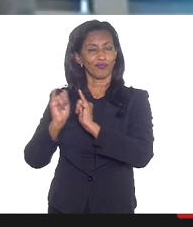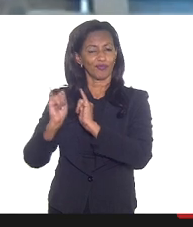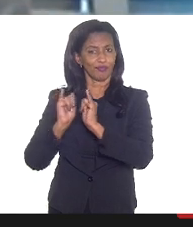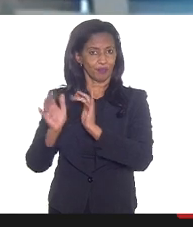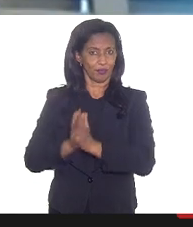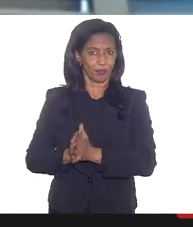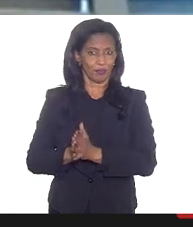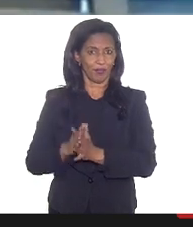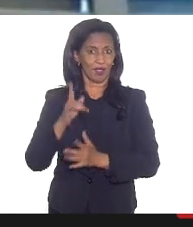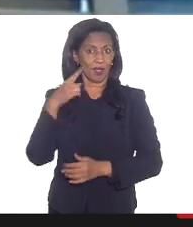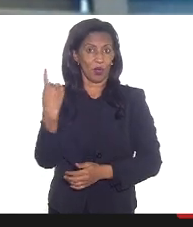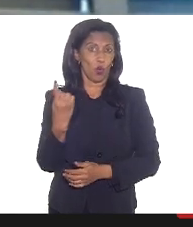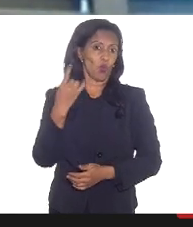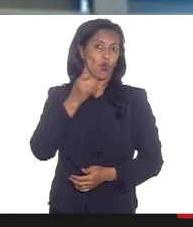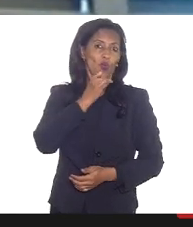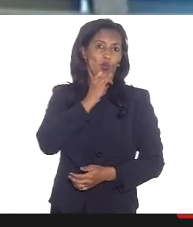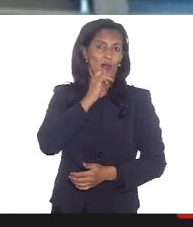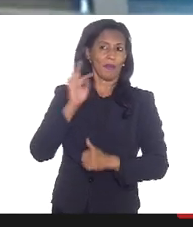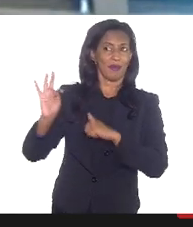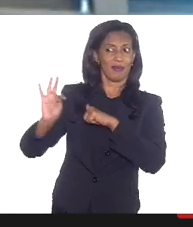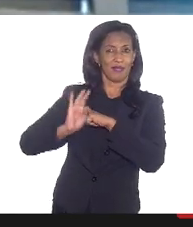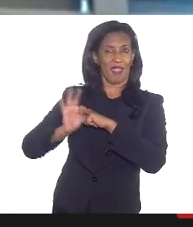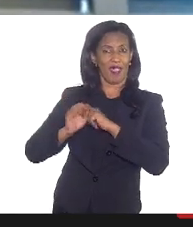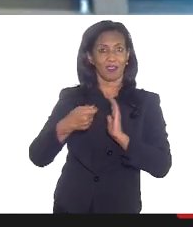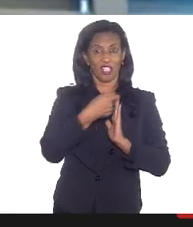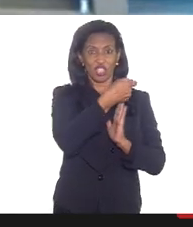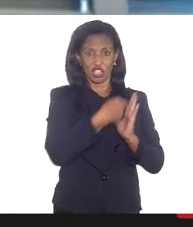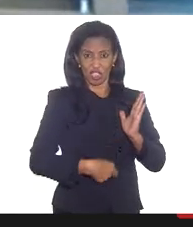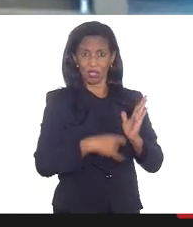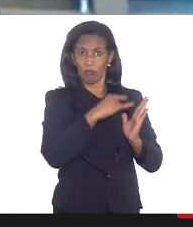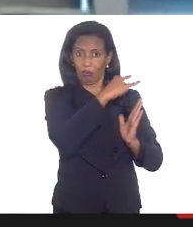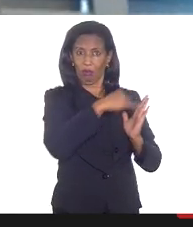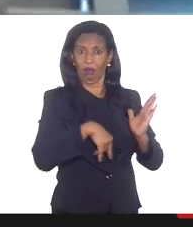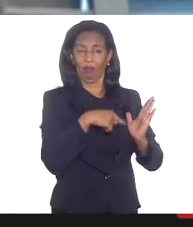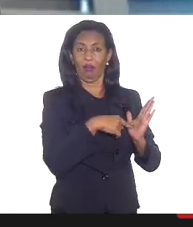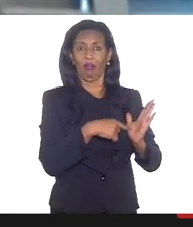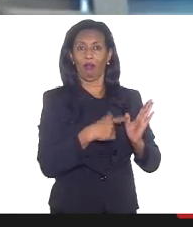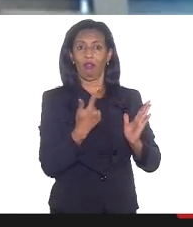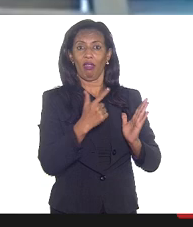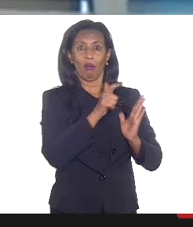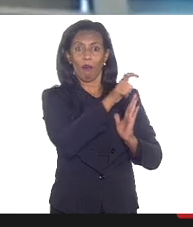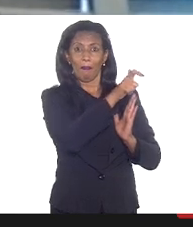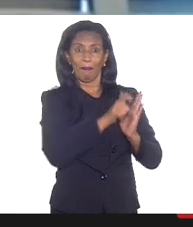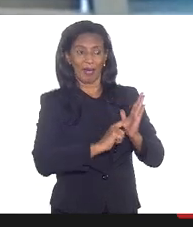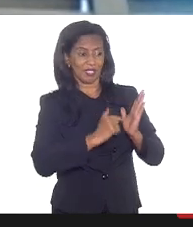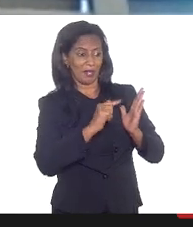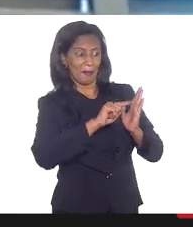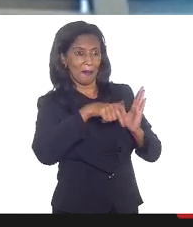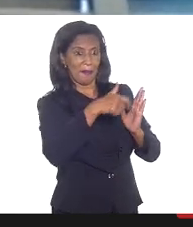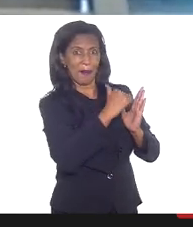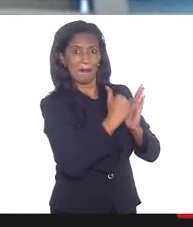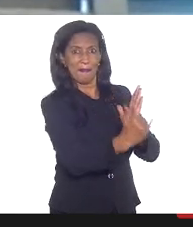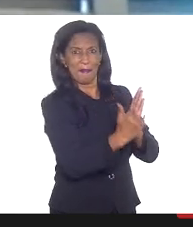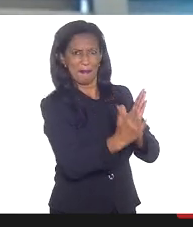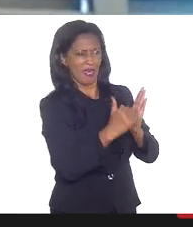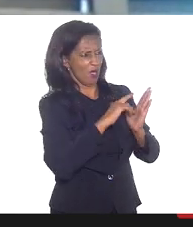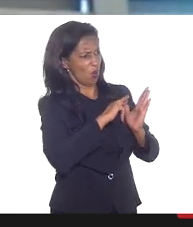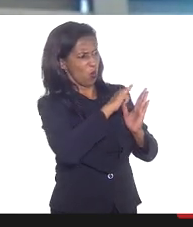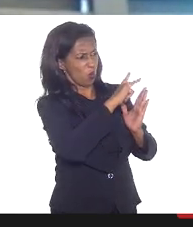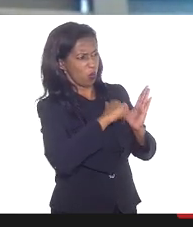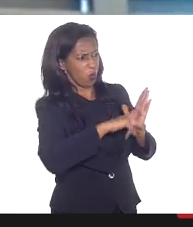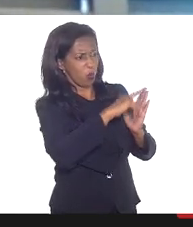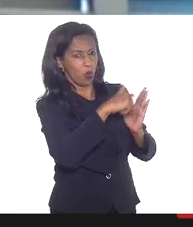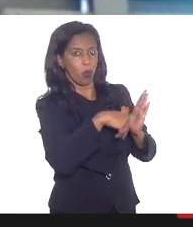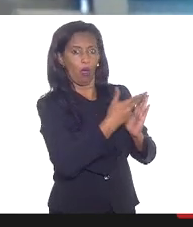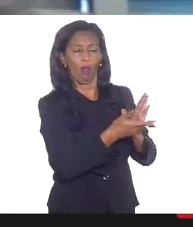a gente pode pegar o exemplo do itinerário técnico, que está escrito aí nesse documento, em uma página e meia, com várias generalidades, platitudes,